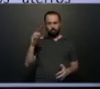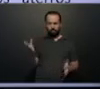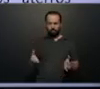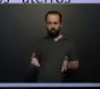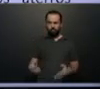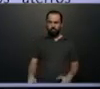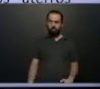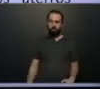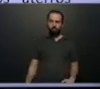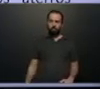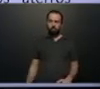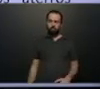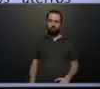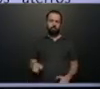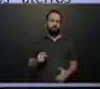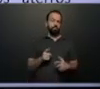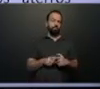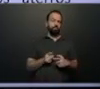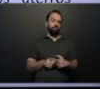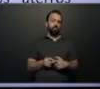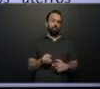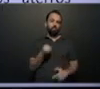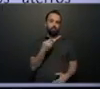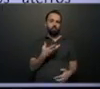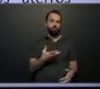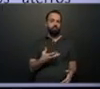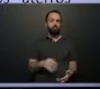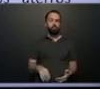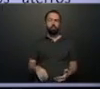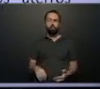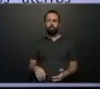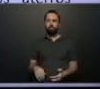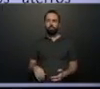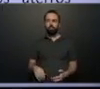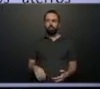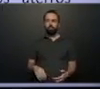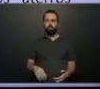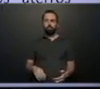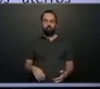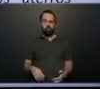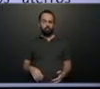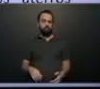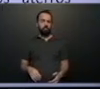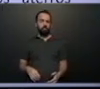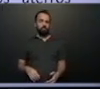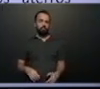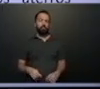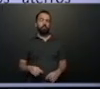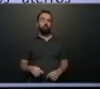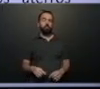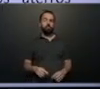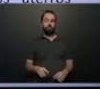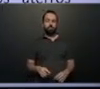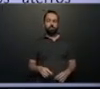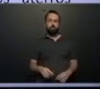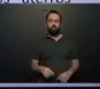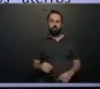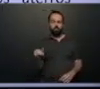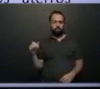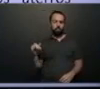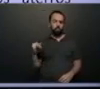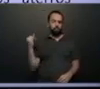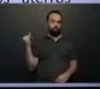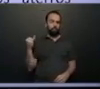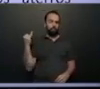Quais são os benefícios da reciclagem? O grande benefício da reciclagem, em especial a do